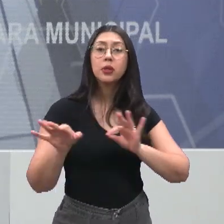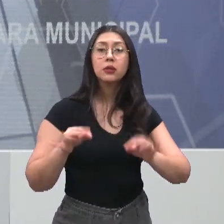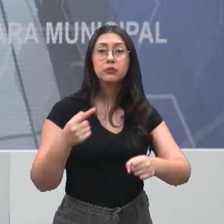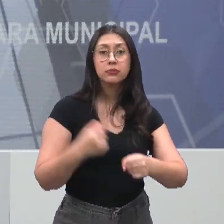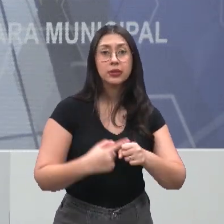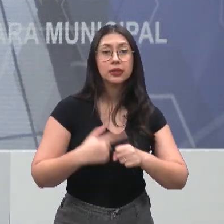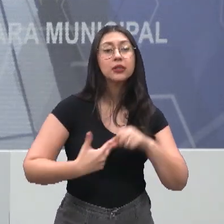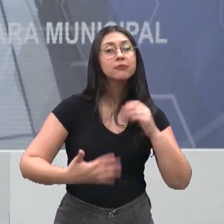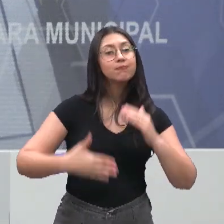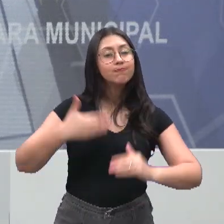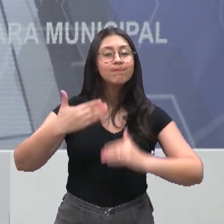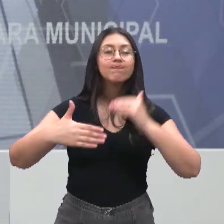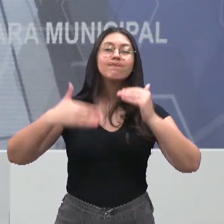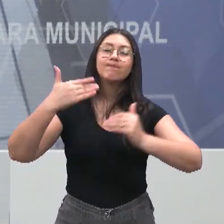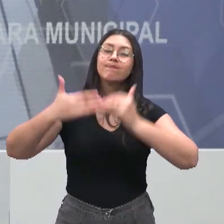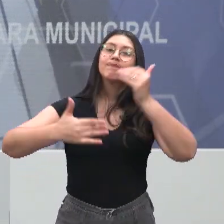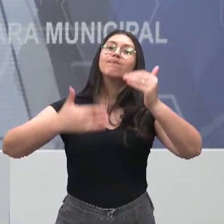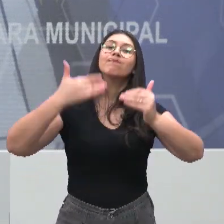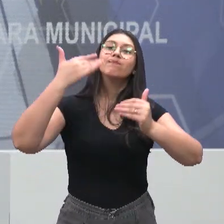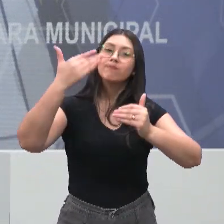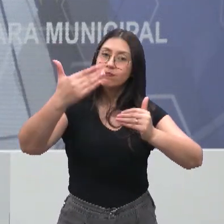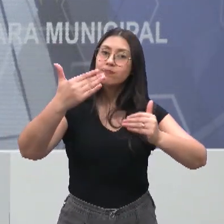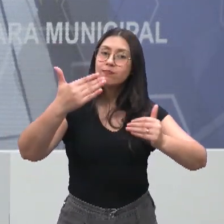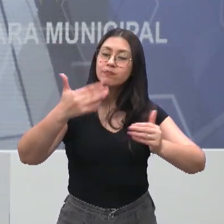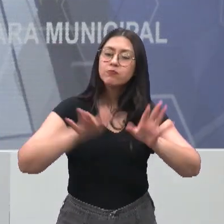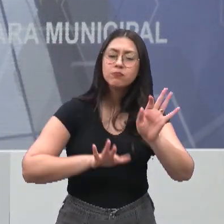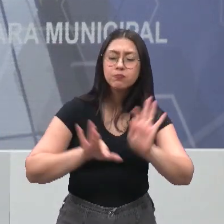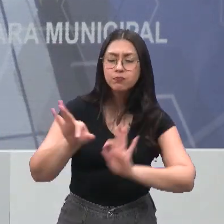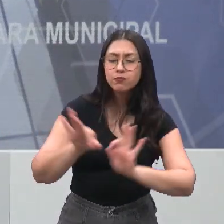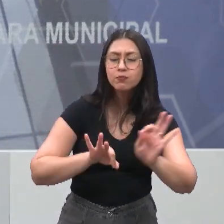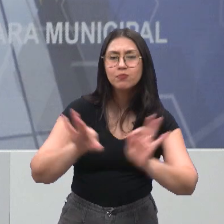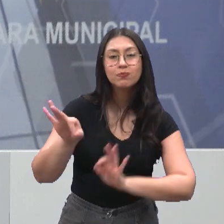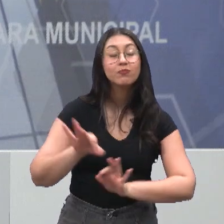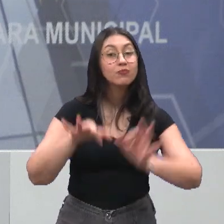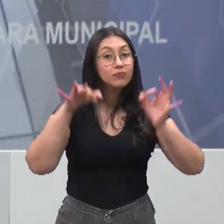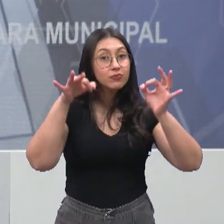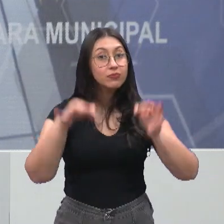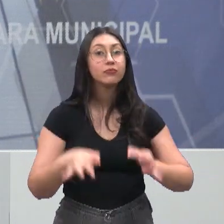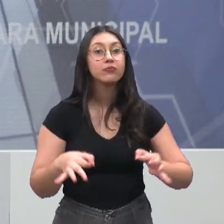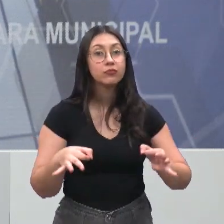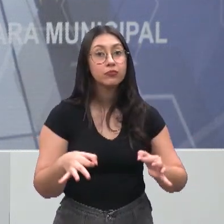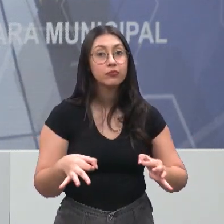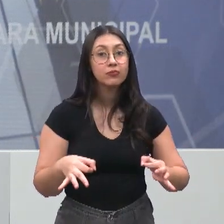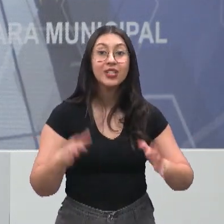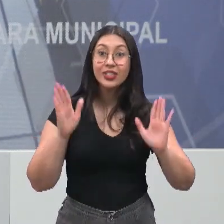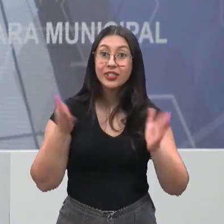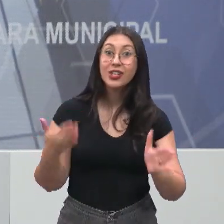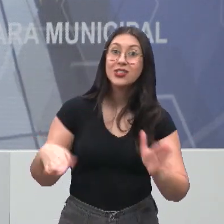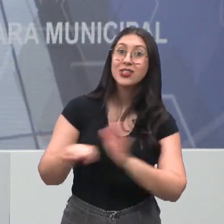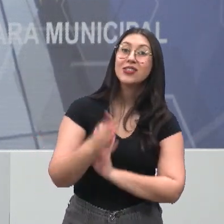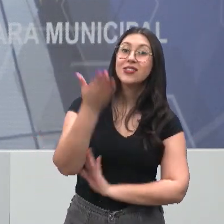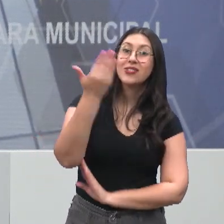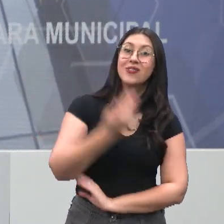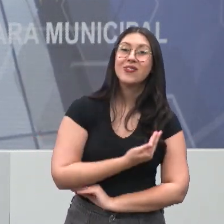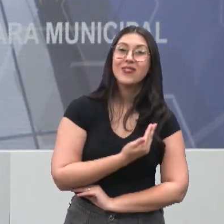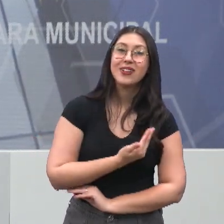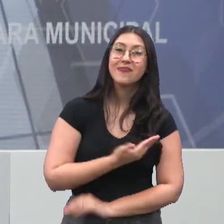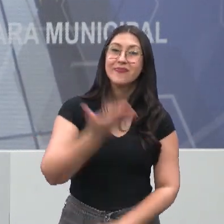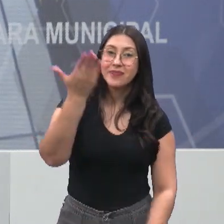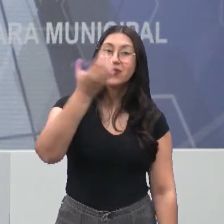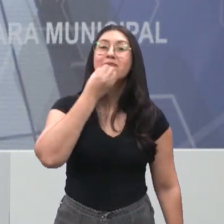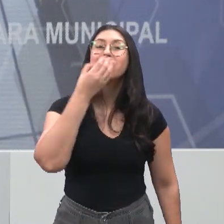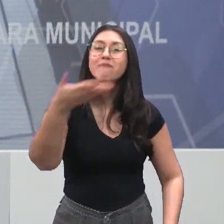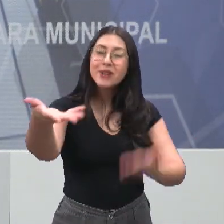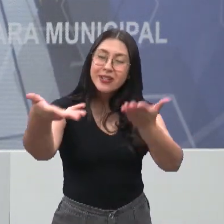cada vez mais da maneira organizada, como deve ser. E já chegou um amigo nosso ali do transporte escolar, seja